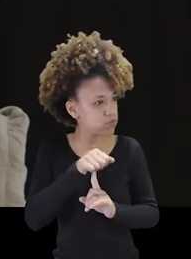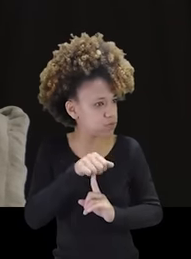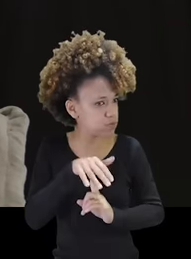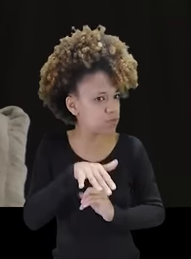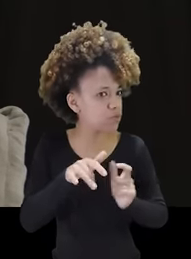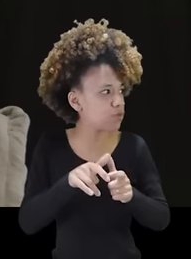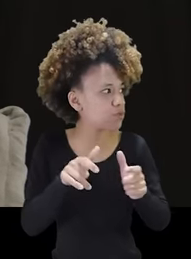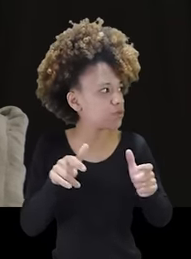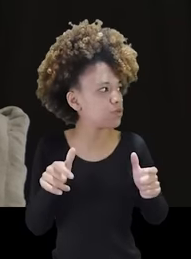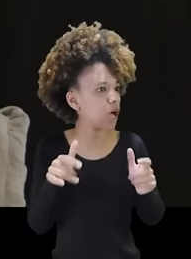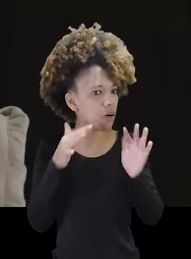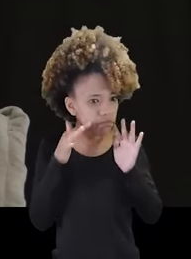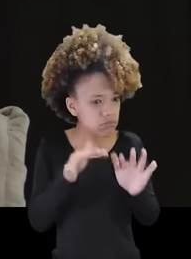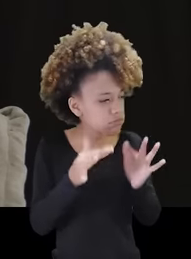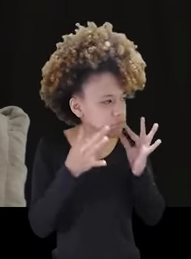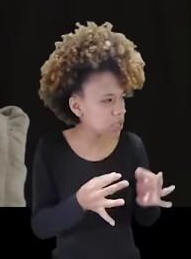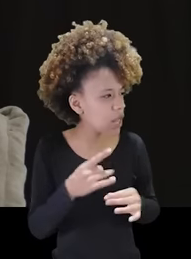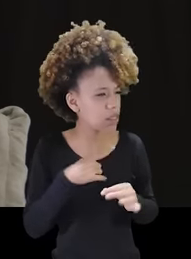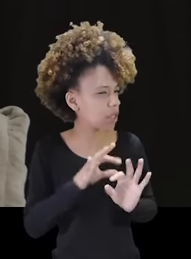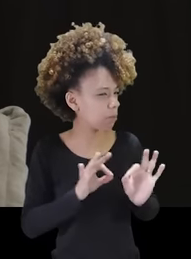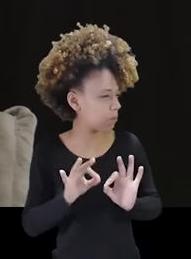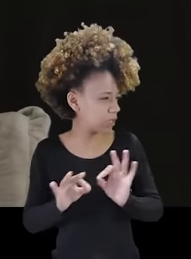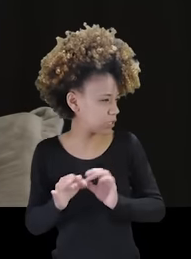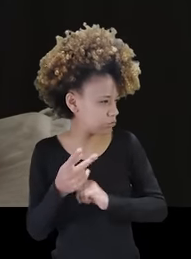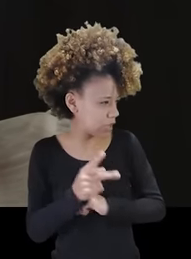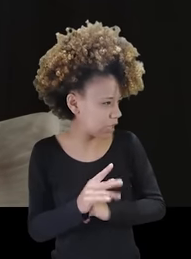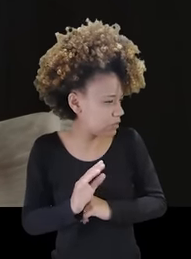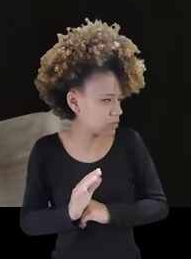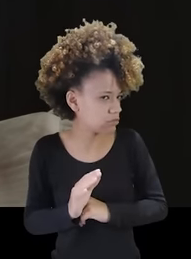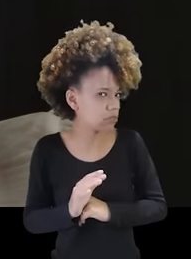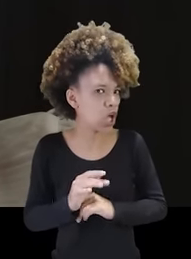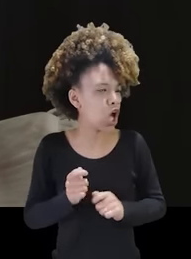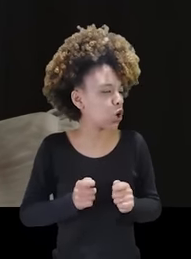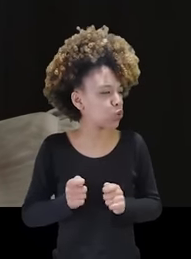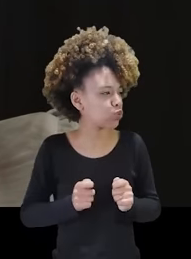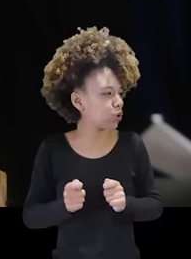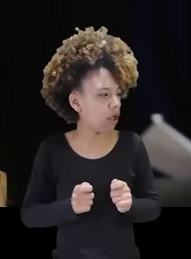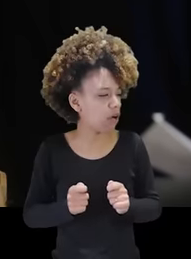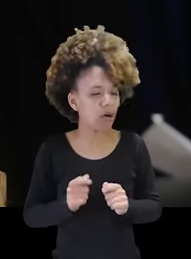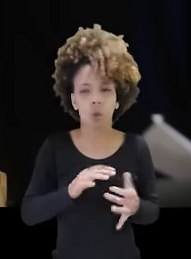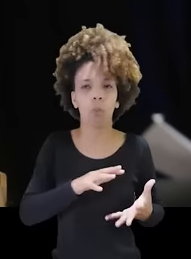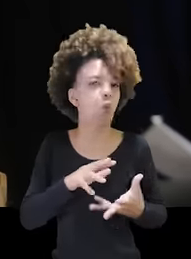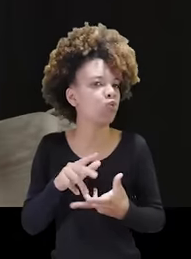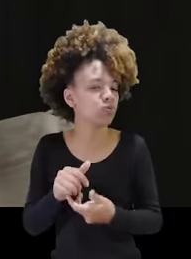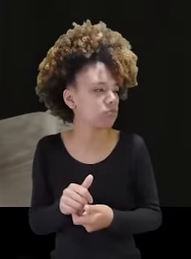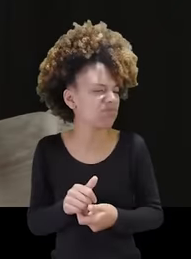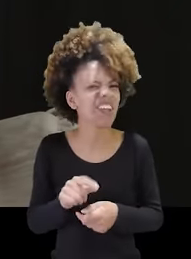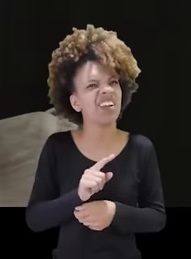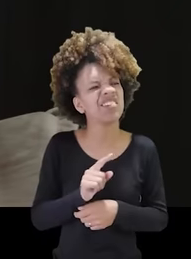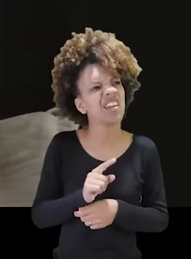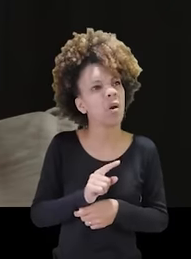cada vez mais em evidência né existe um plano dele assim de dominar dominar